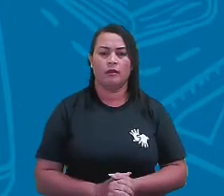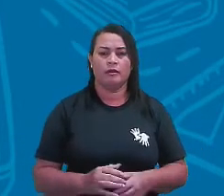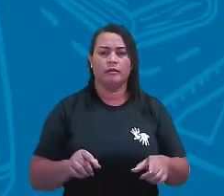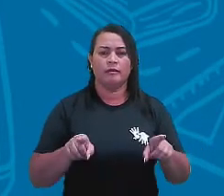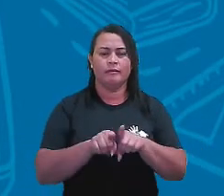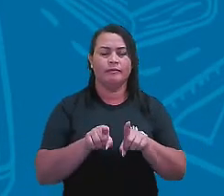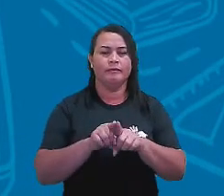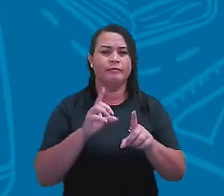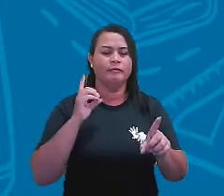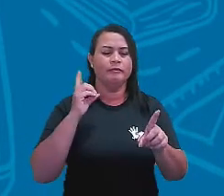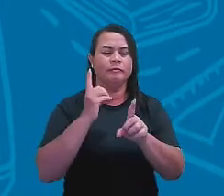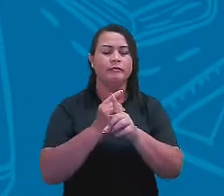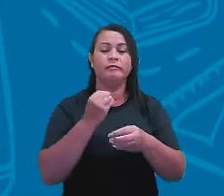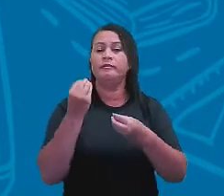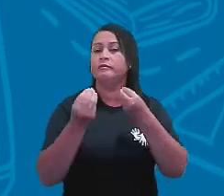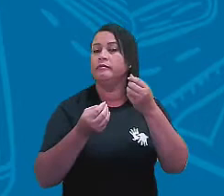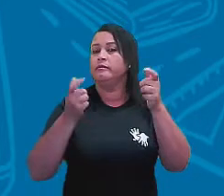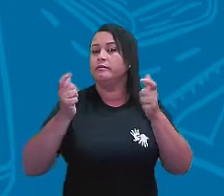vai encontrar aí